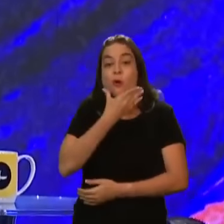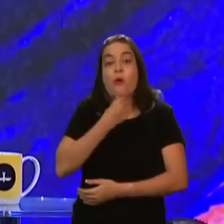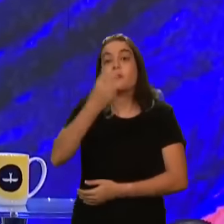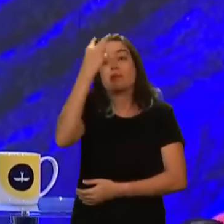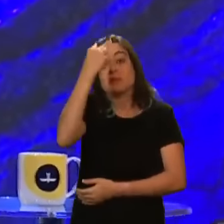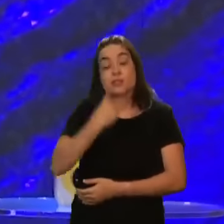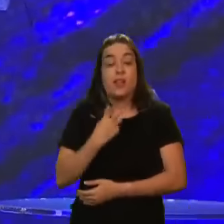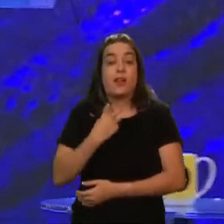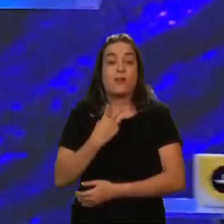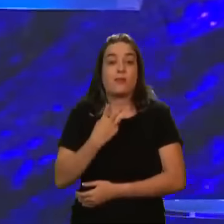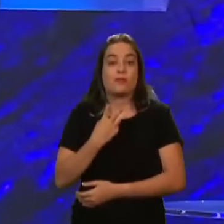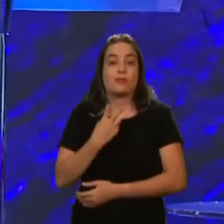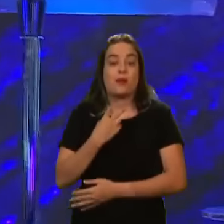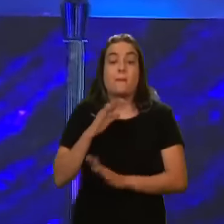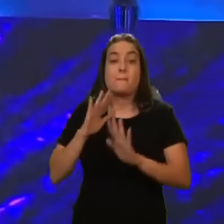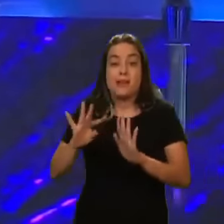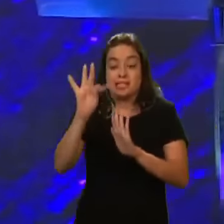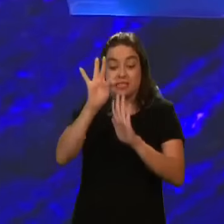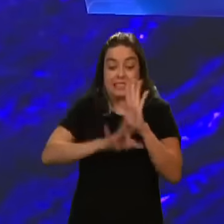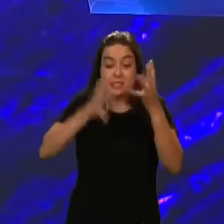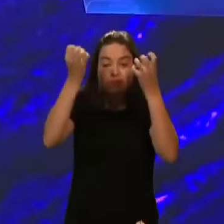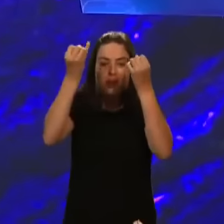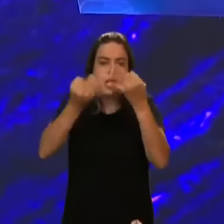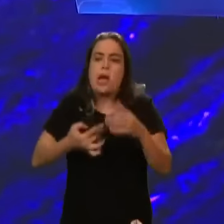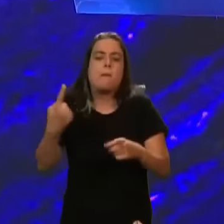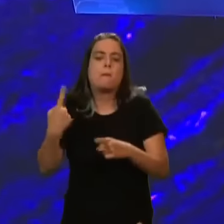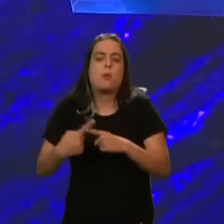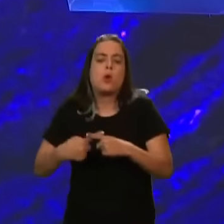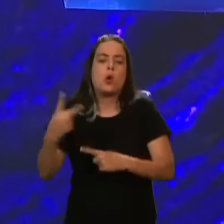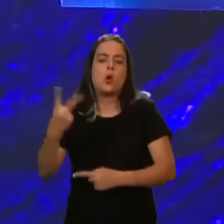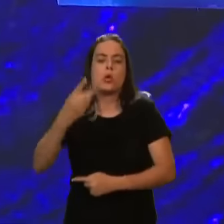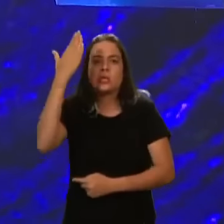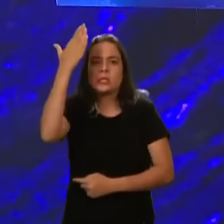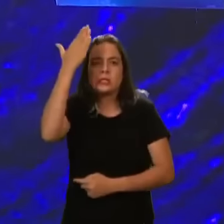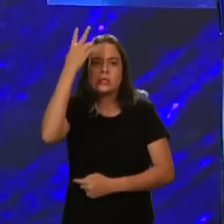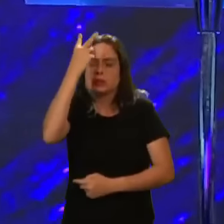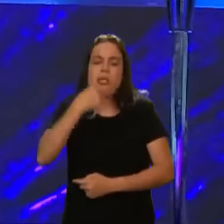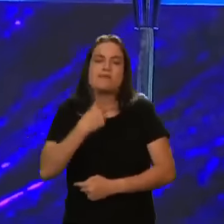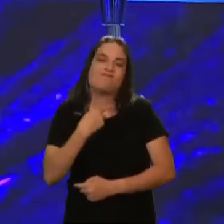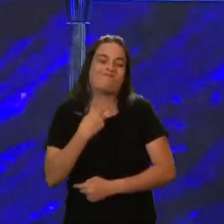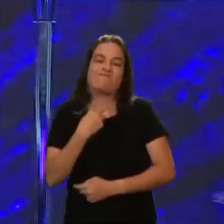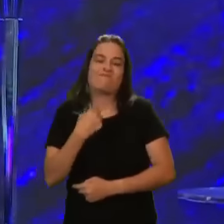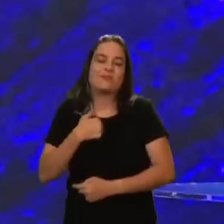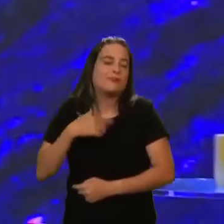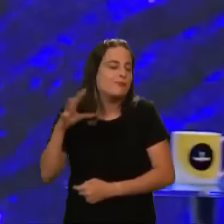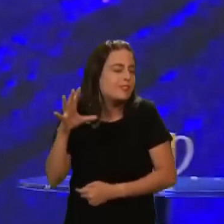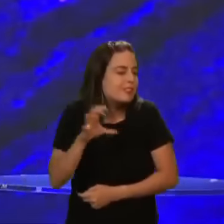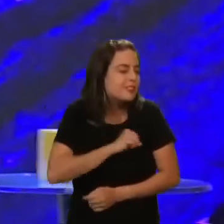cegos. Só que o texto não fala. Eu amo a Bíblia. Quem é que ama a Bíblia?